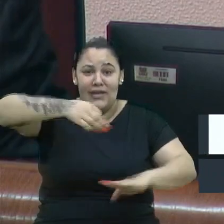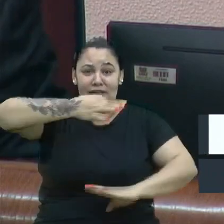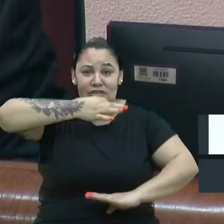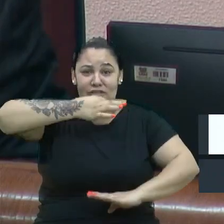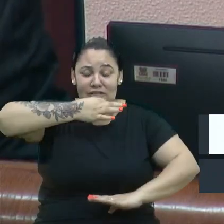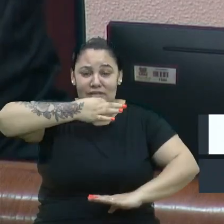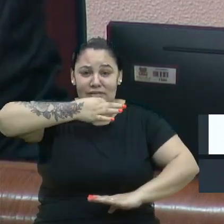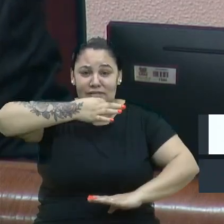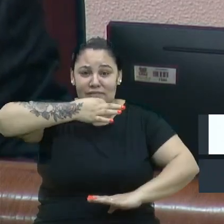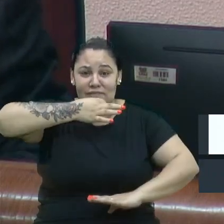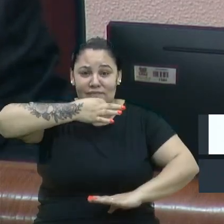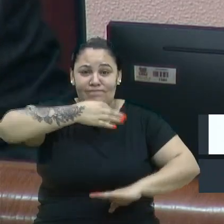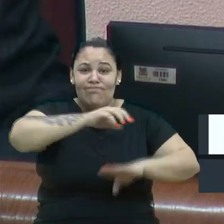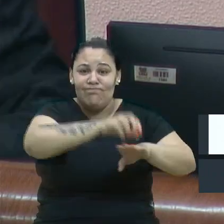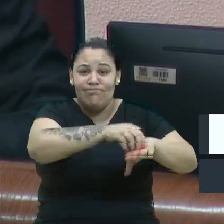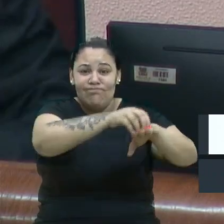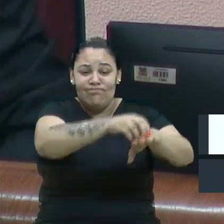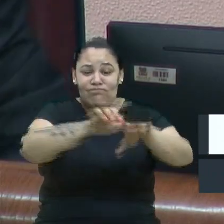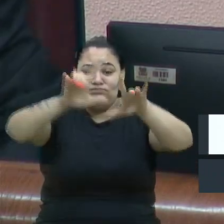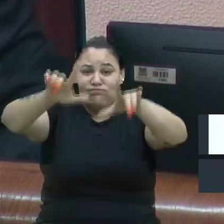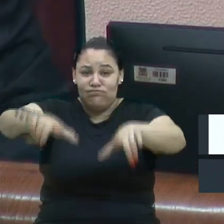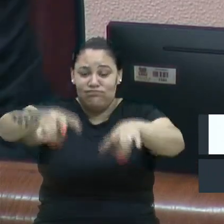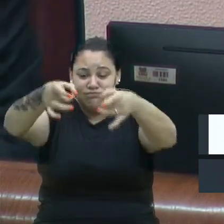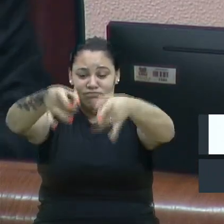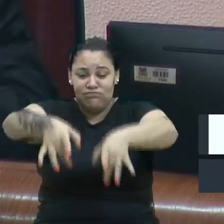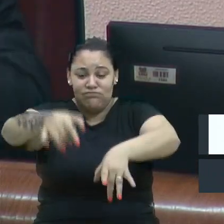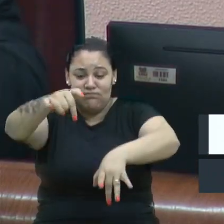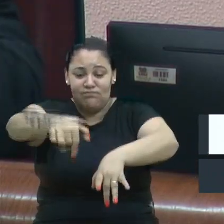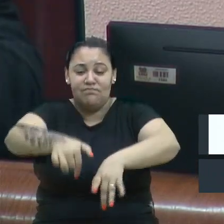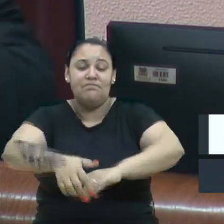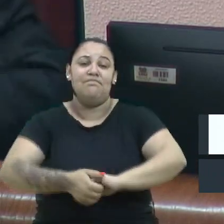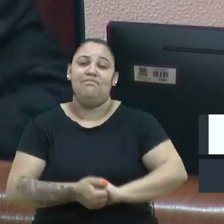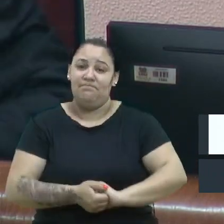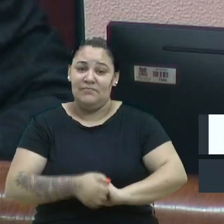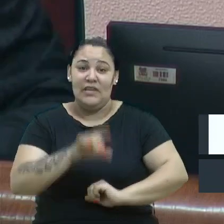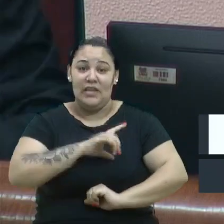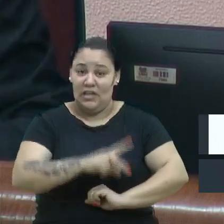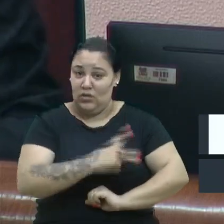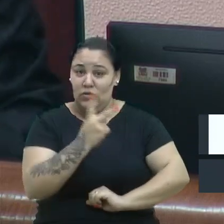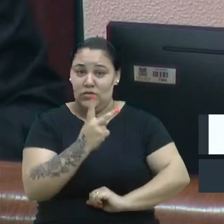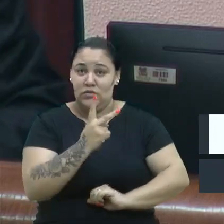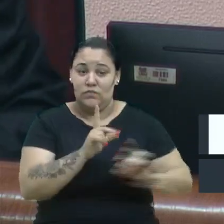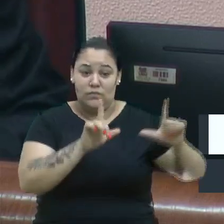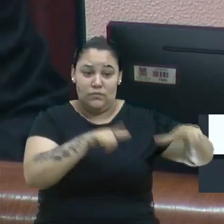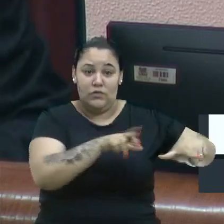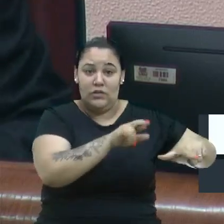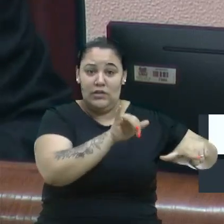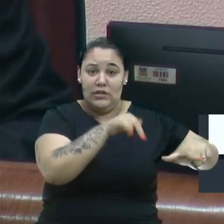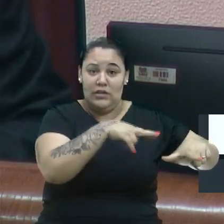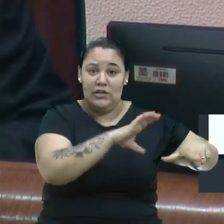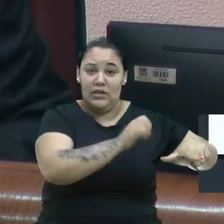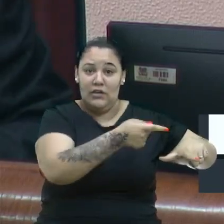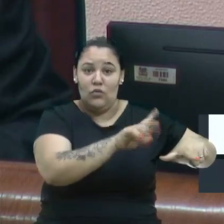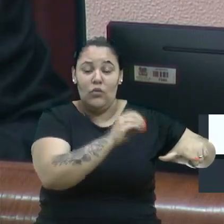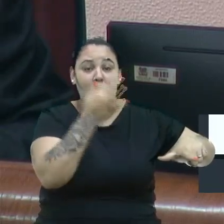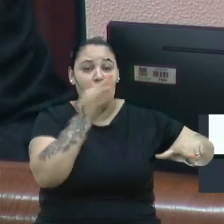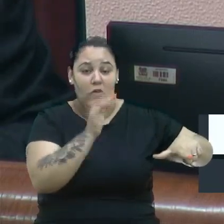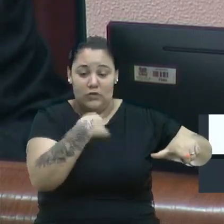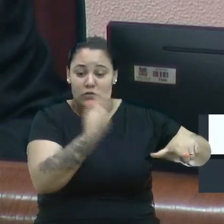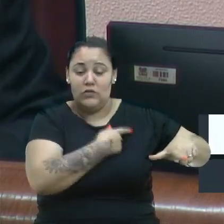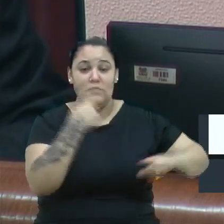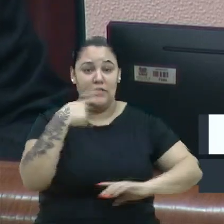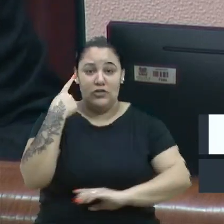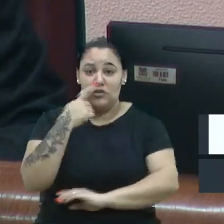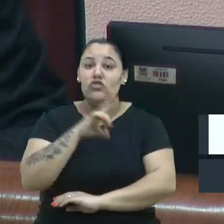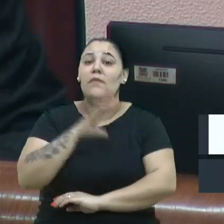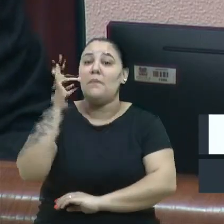aterro sanitário, que é um excelente aterro sanitário. Tem dois, mas um lá no Rincão das Flores, que nós, vereadores,